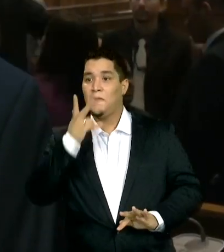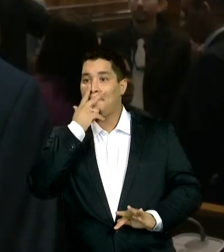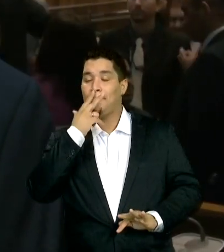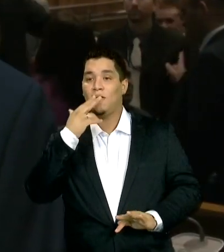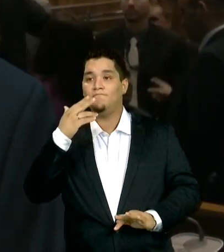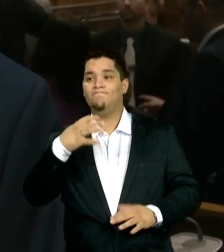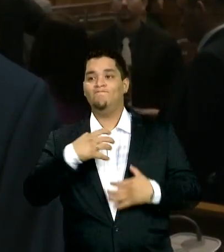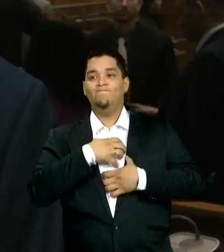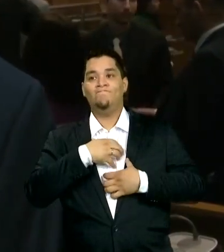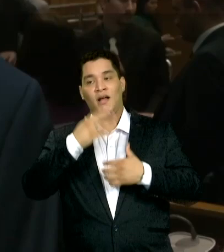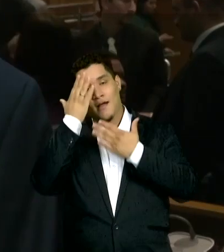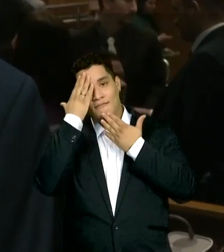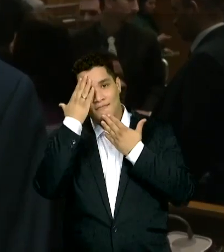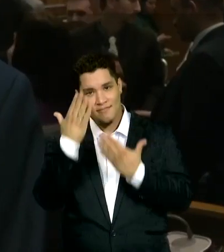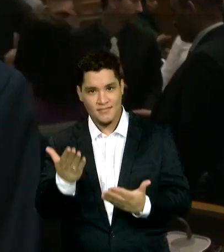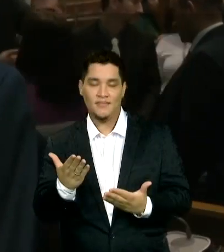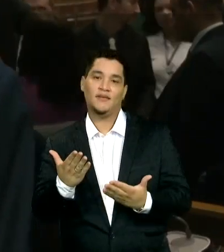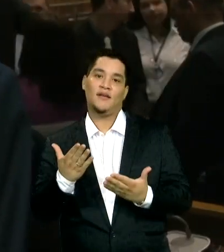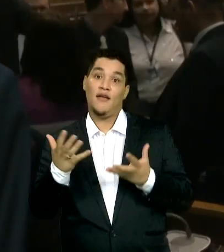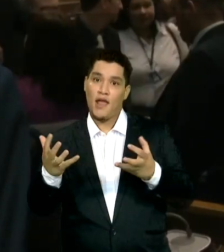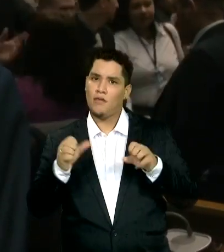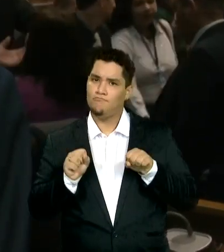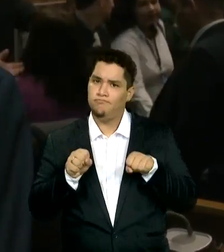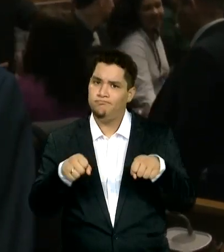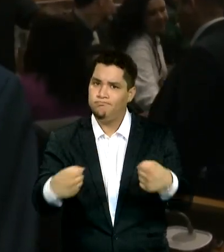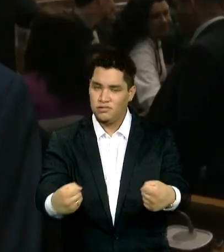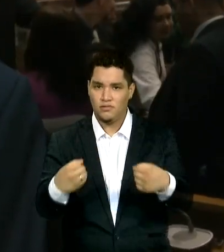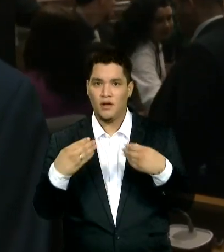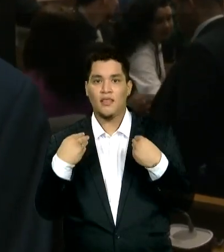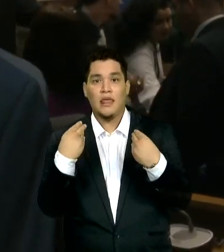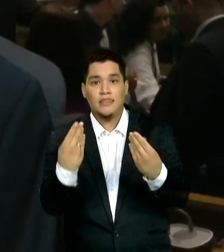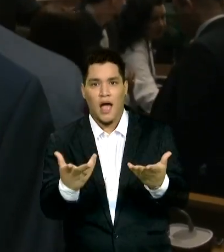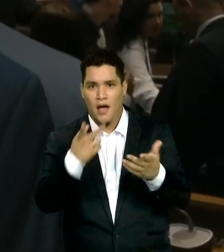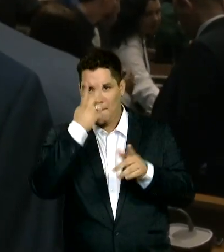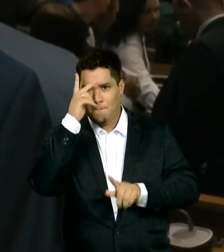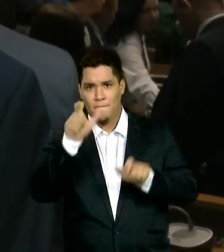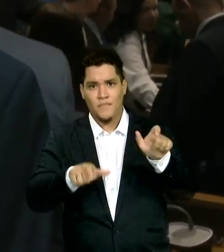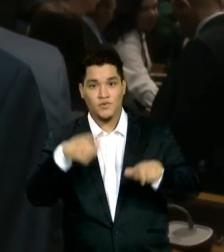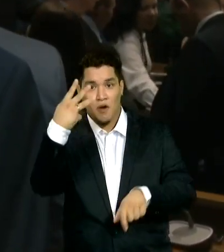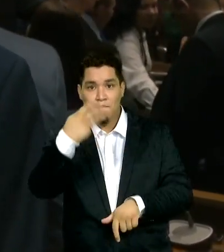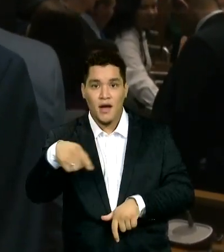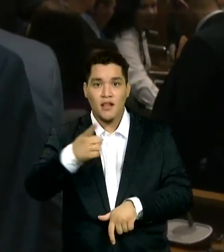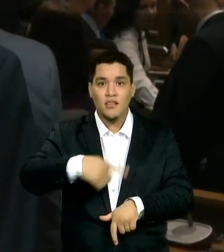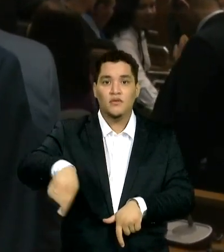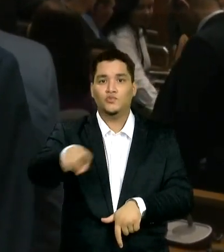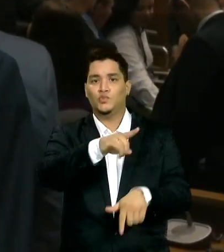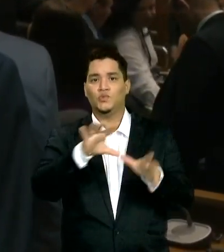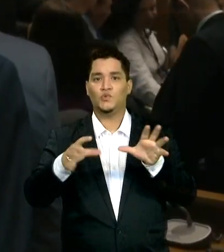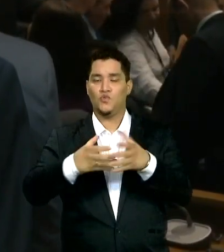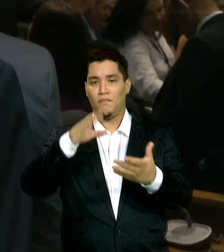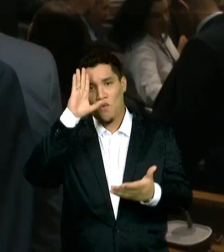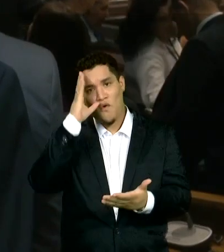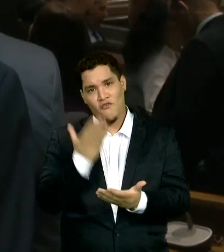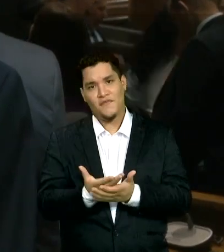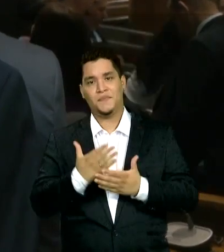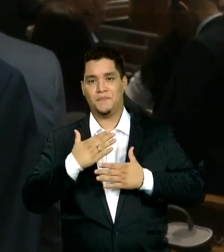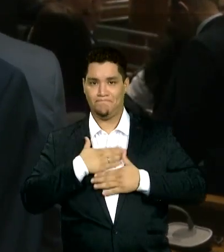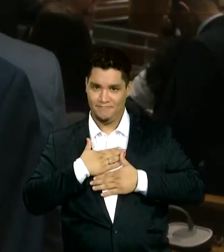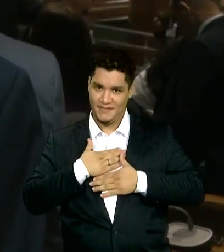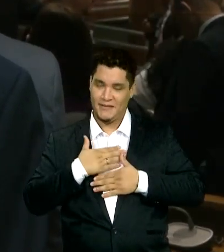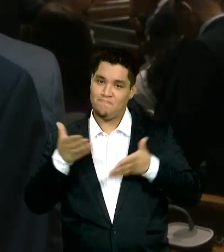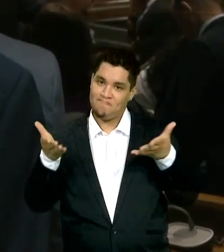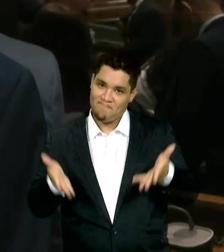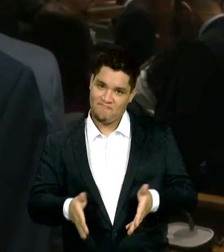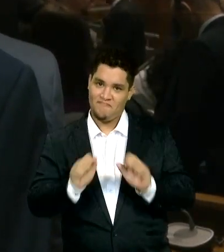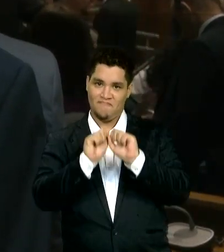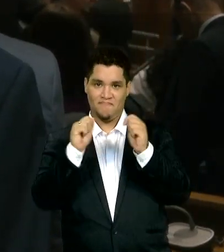para honrar o mandato aos maranhenses, a todos que confiaram em mim, esta oportunidade muito honrosa dessa Casa